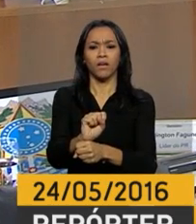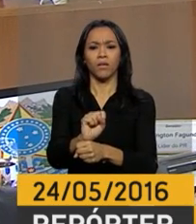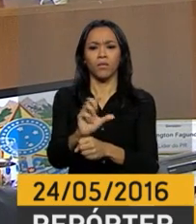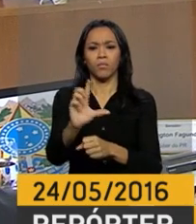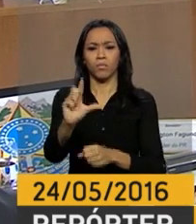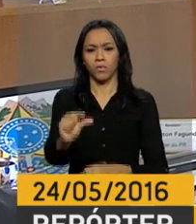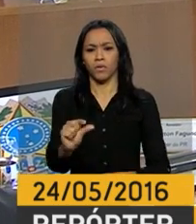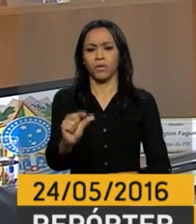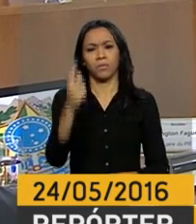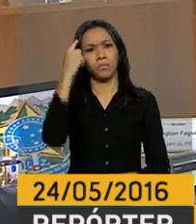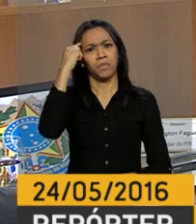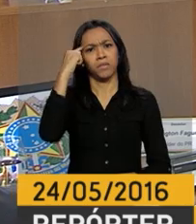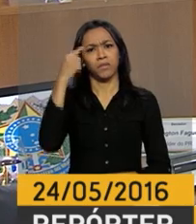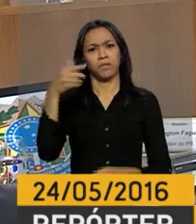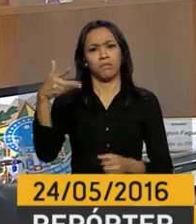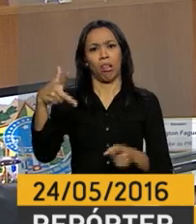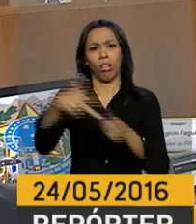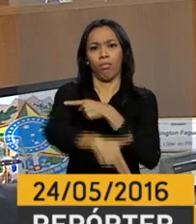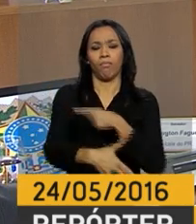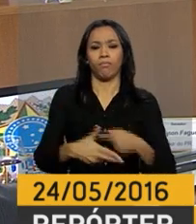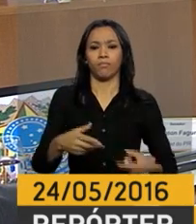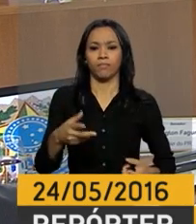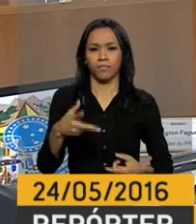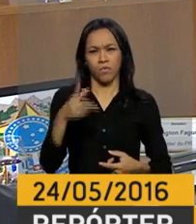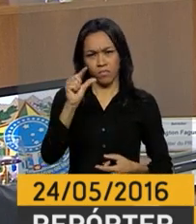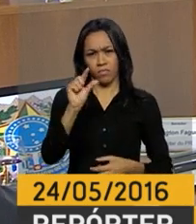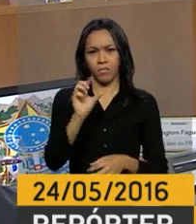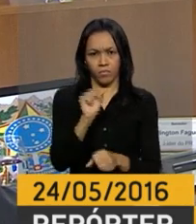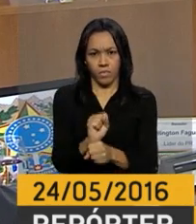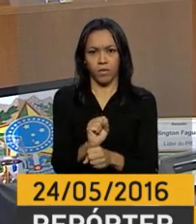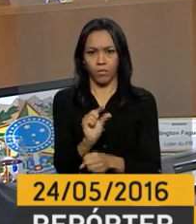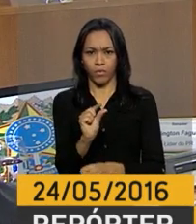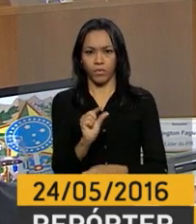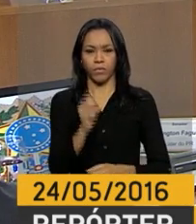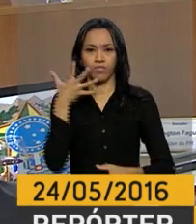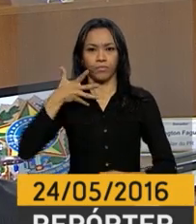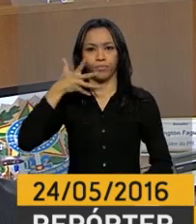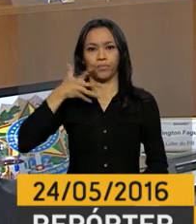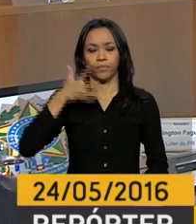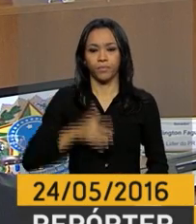final. Vou parar um instante só.